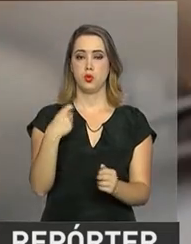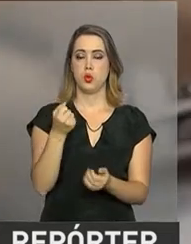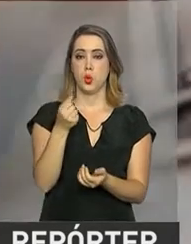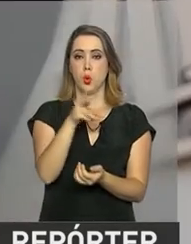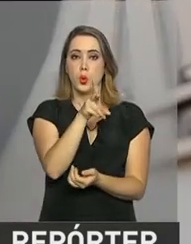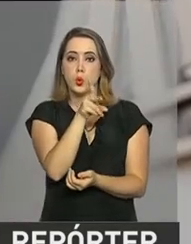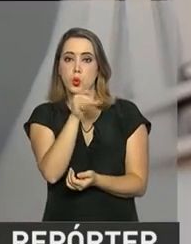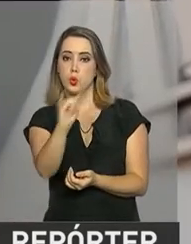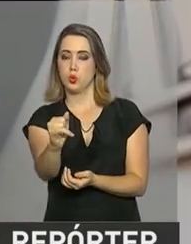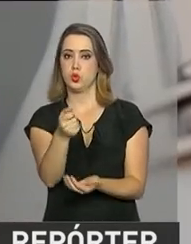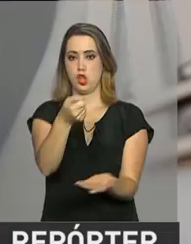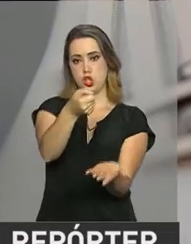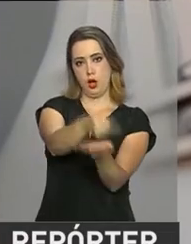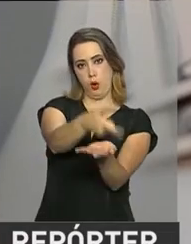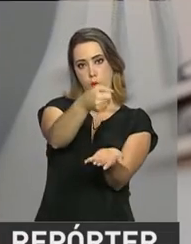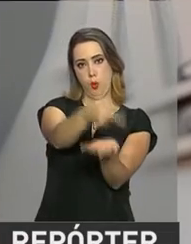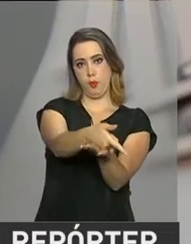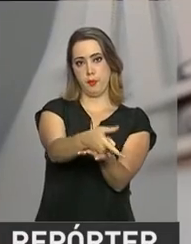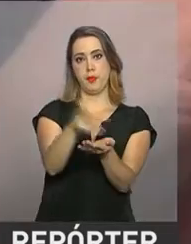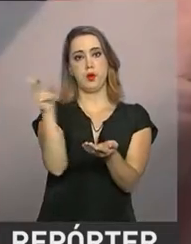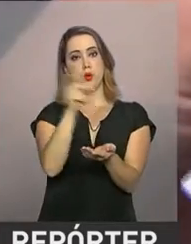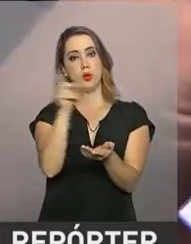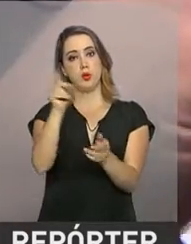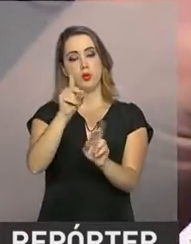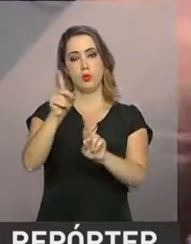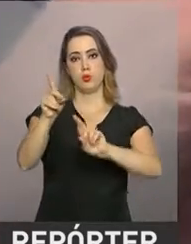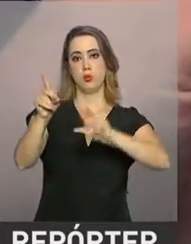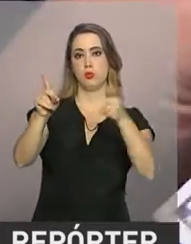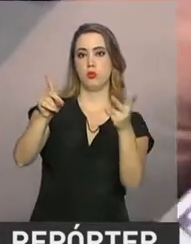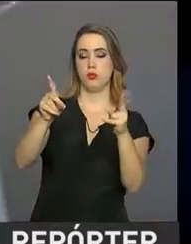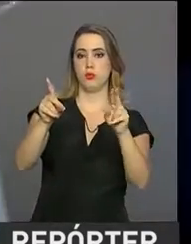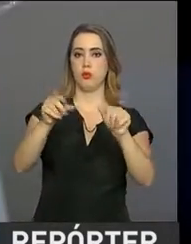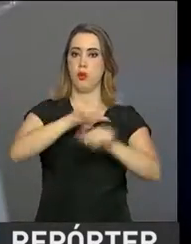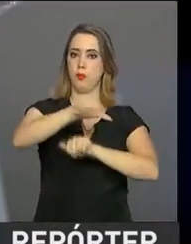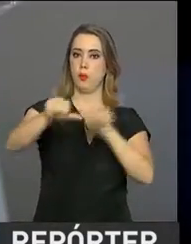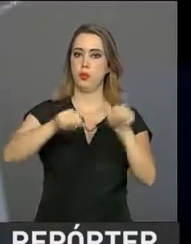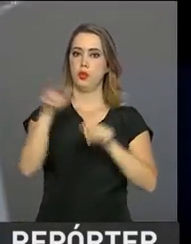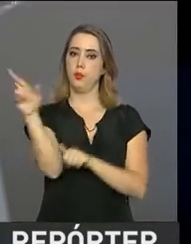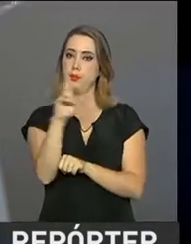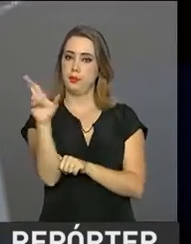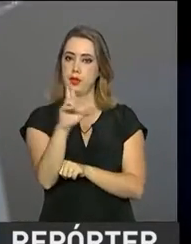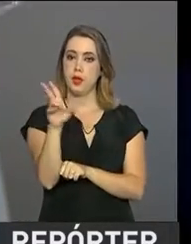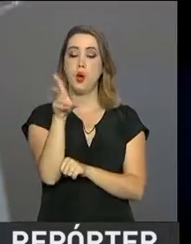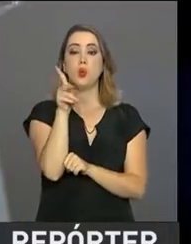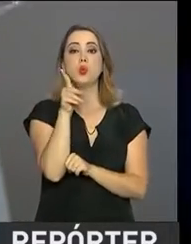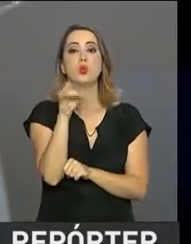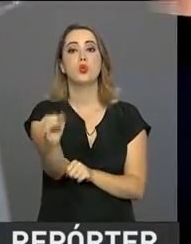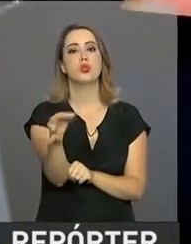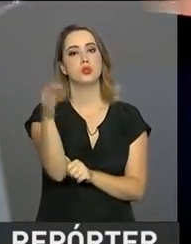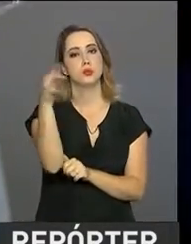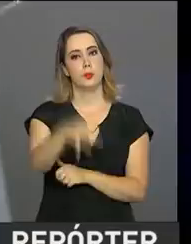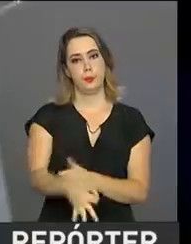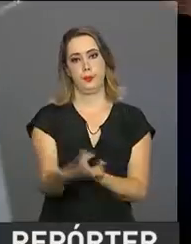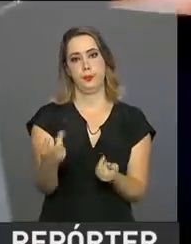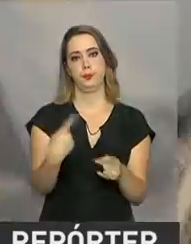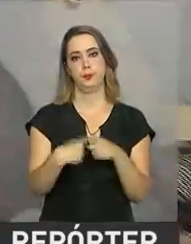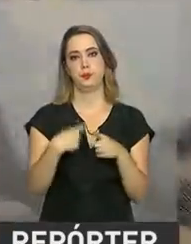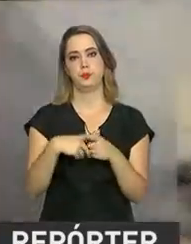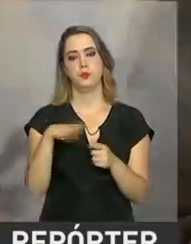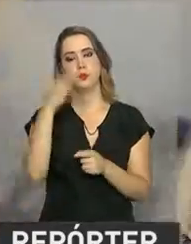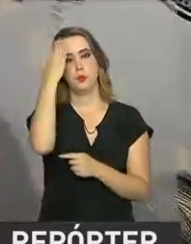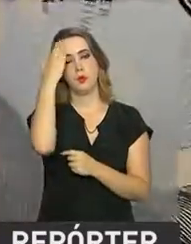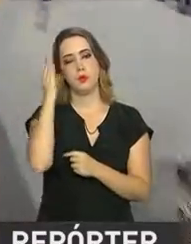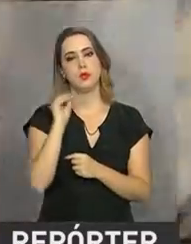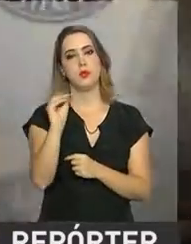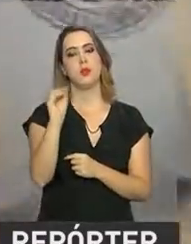seja converter o valor da moeda estrangeira na data da compra adoção do novo sistema depende das operadoras de cartão que